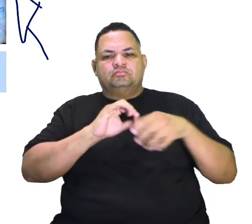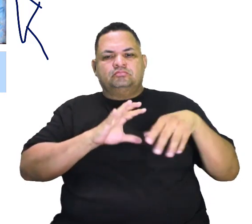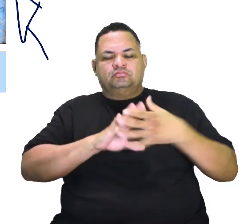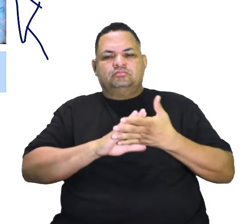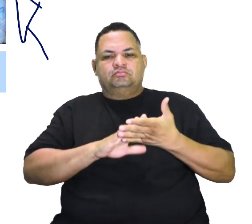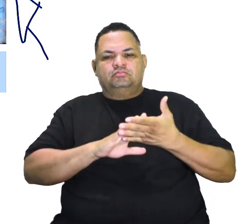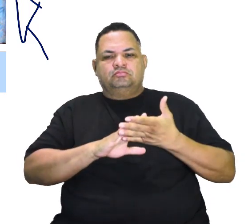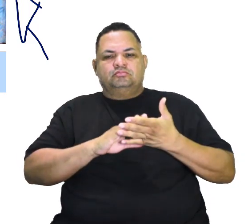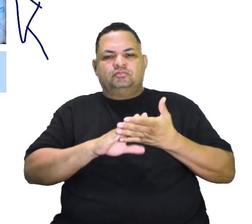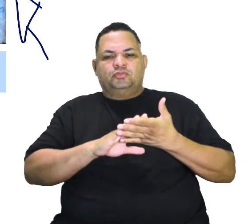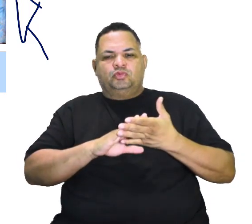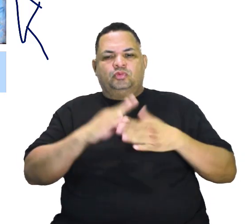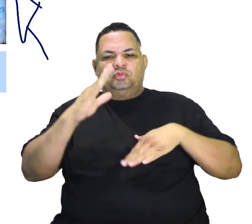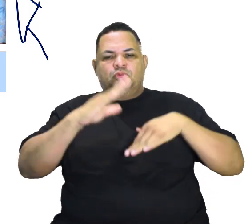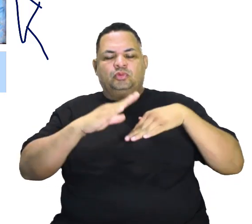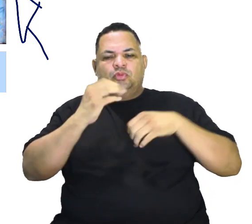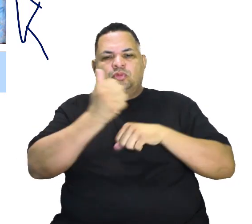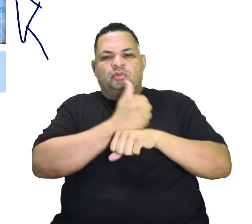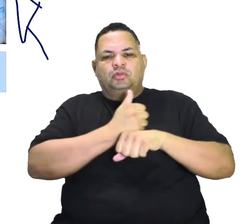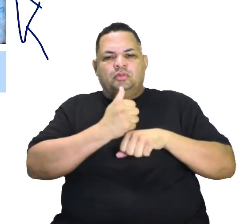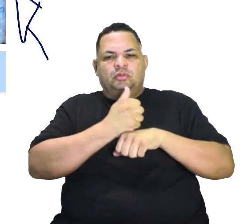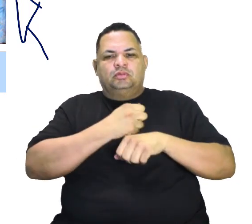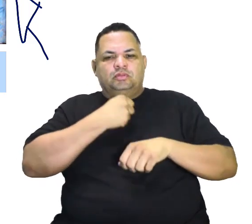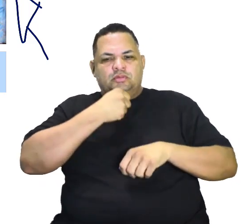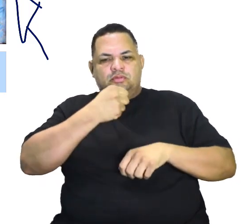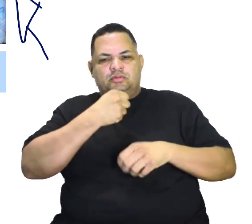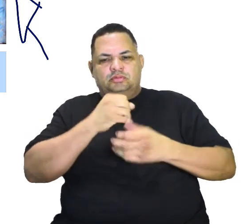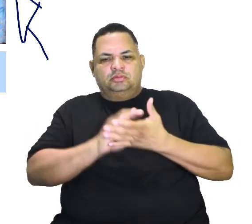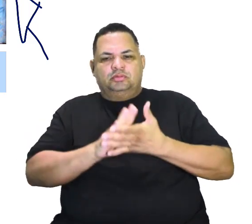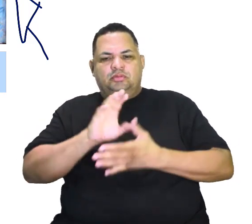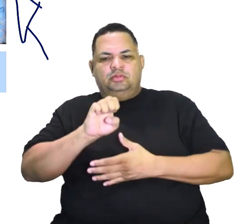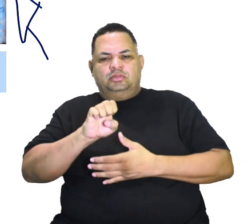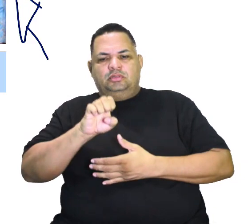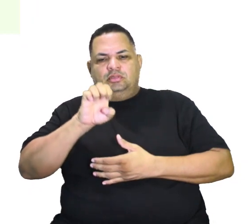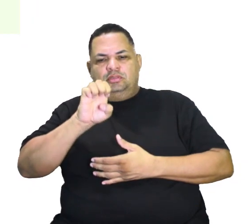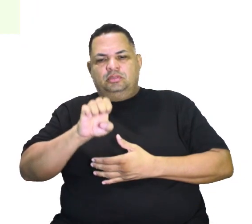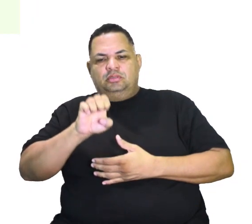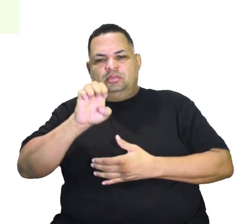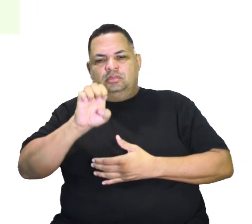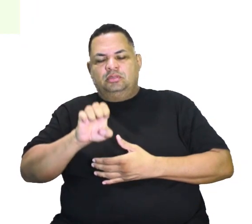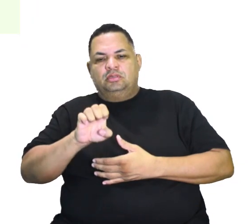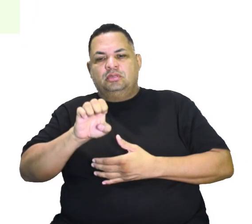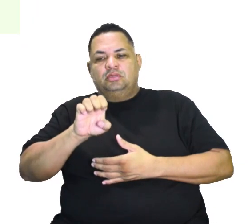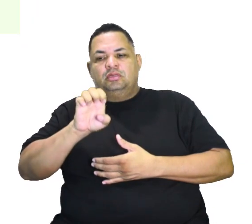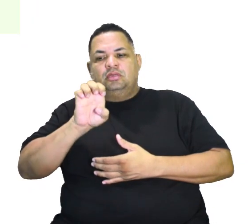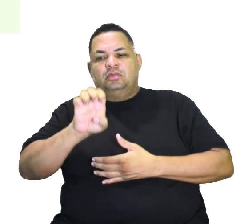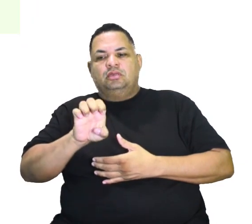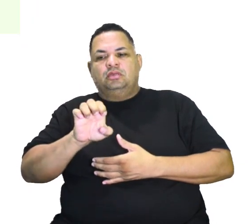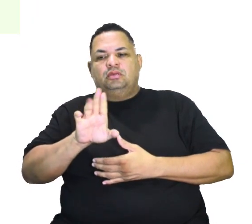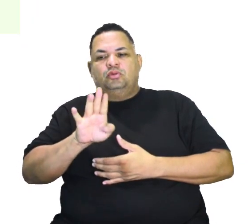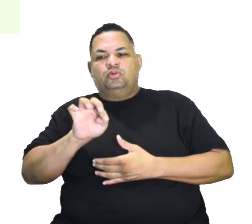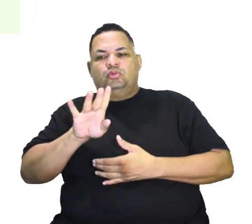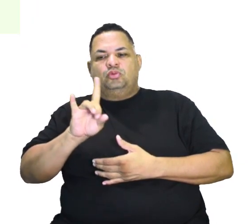imagem, né, uma pintura feita do jornalista muito conhecido em Porto Velho, Euro Tourinho.